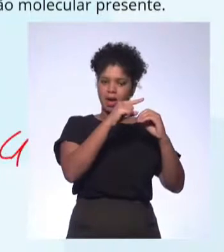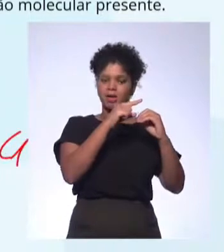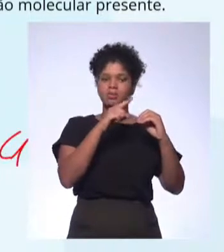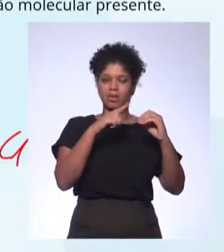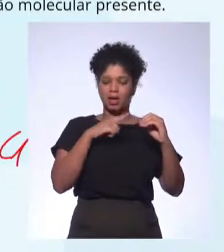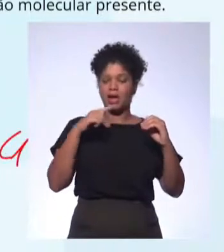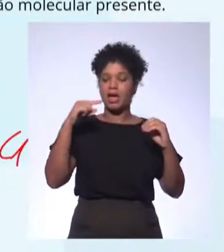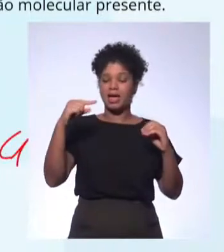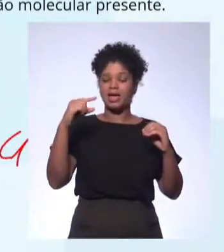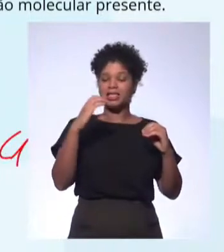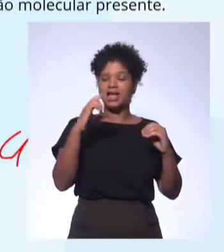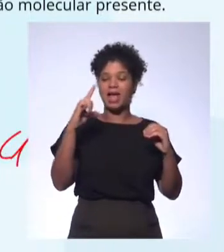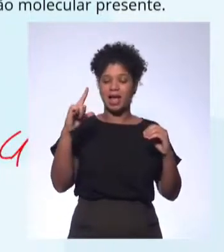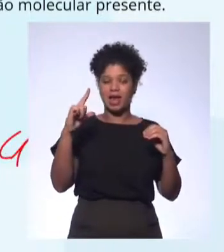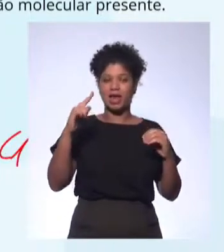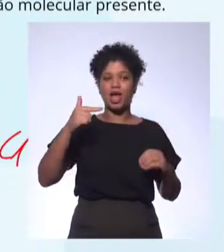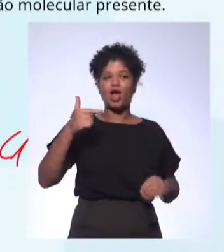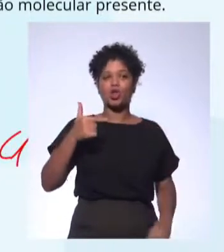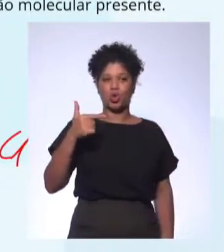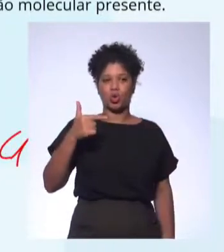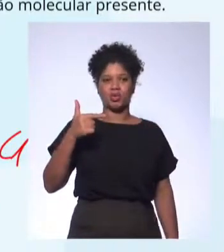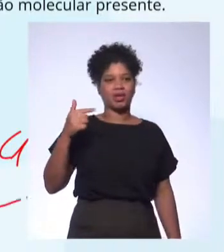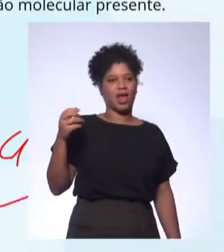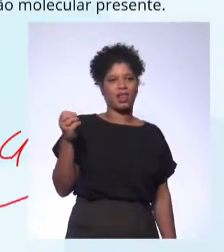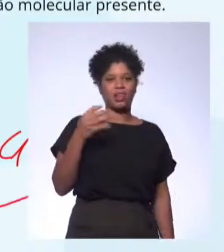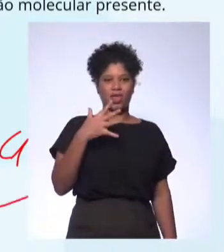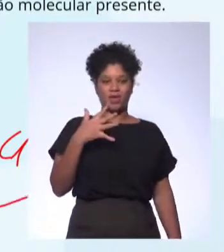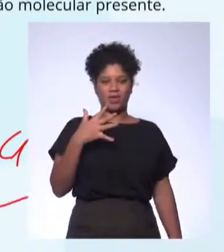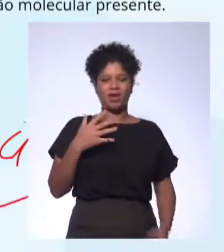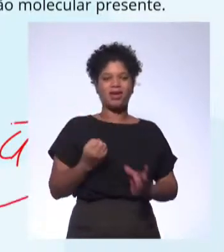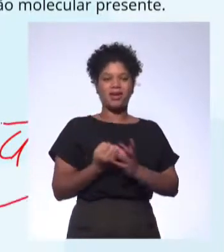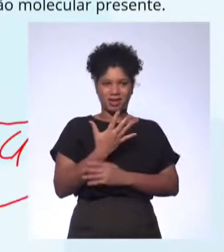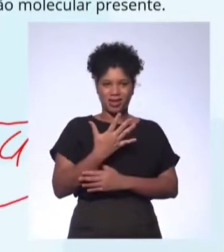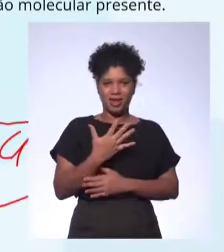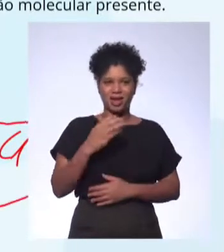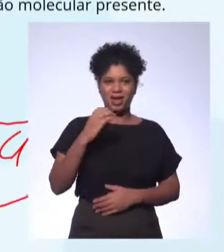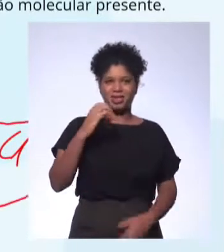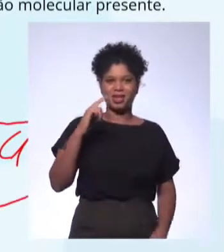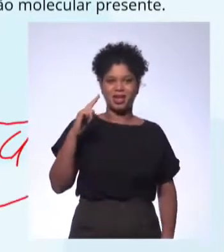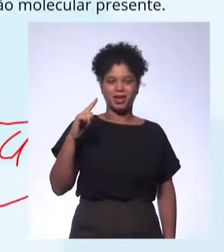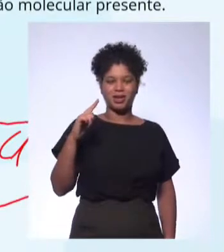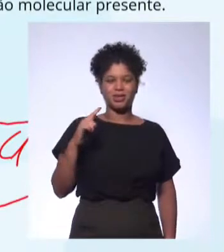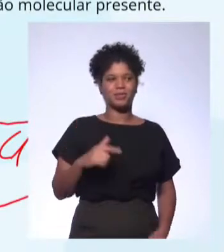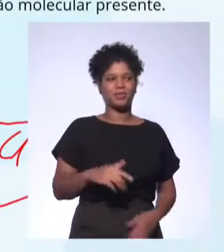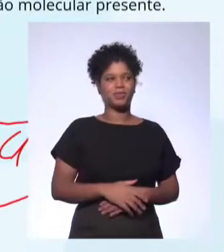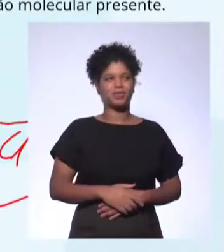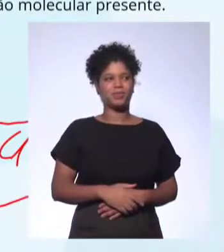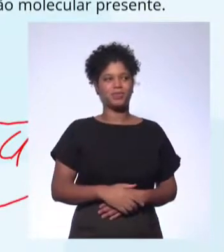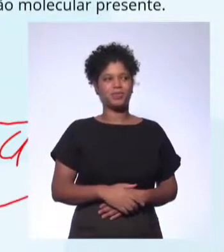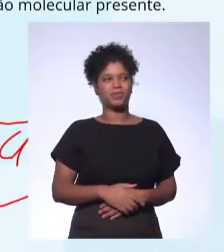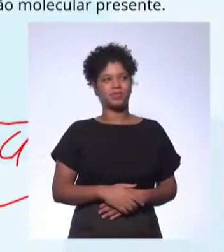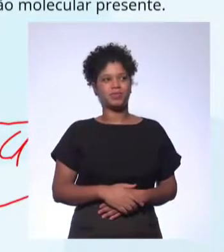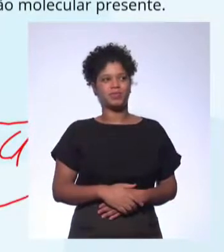cl2 certo e com quis ir